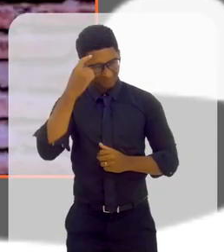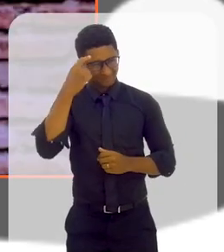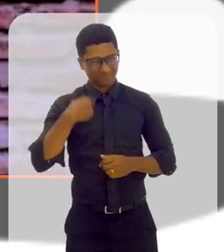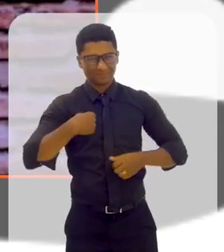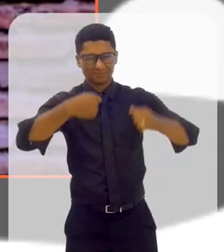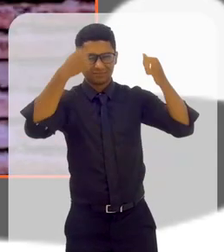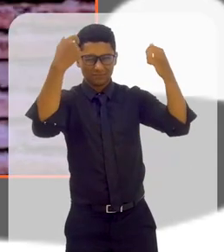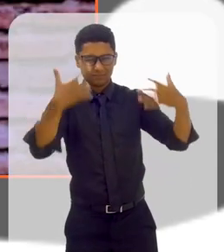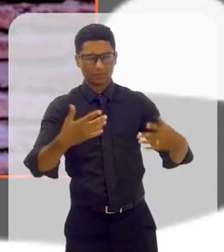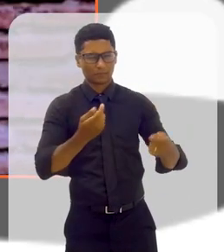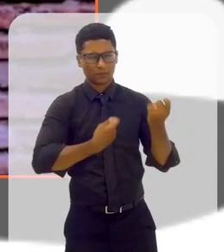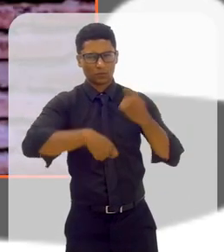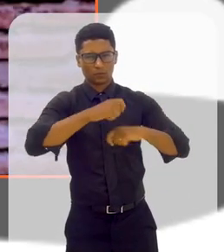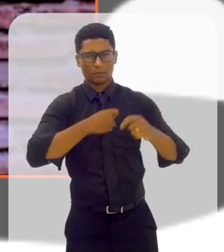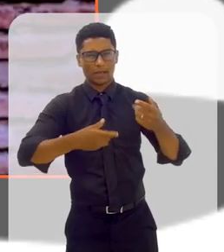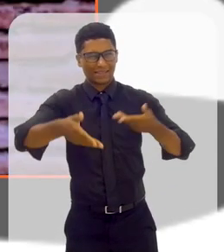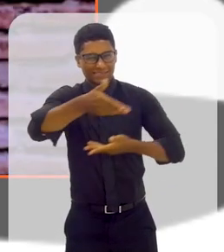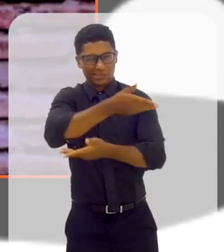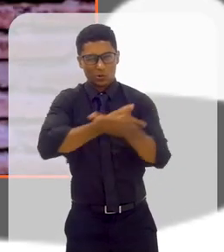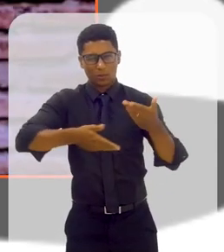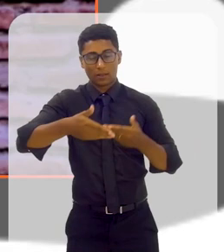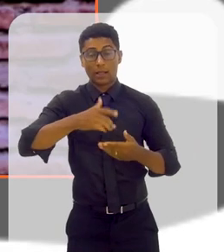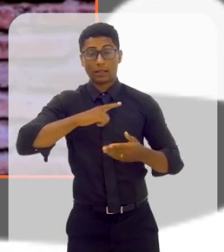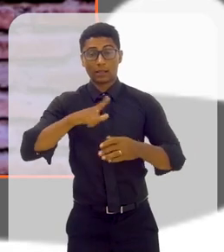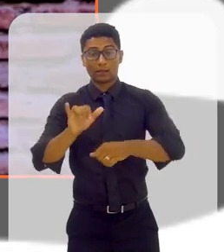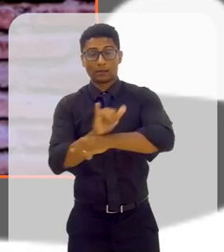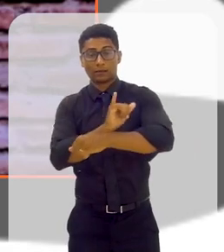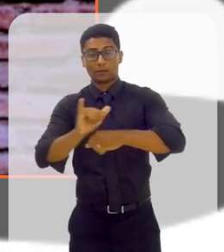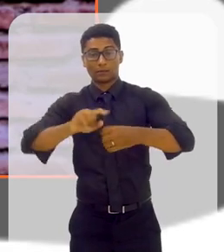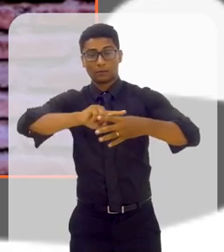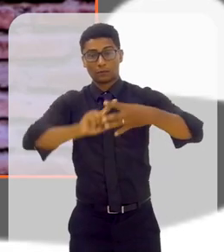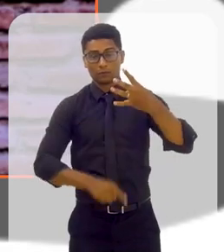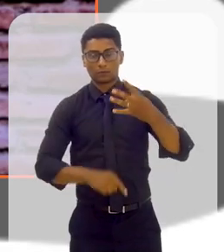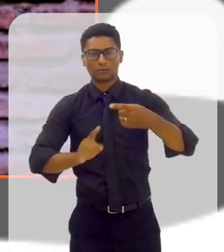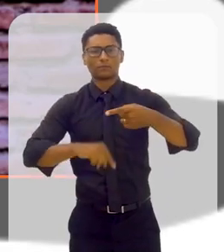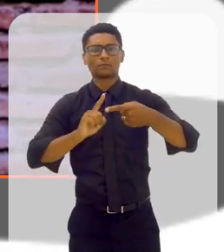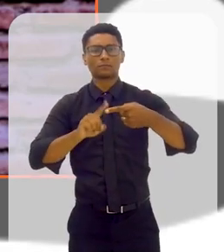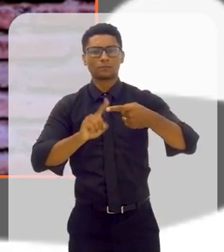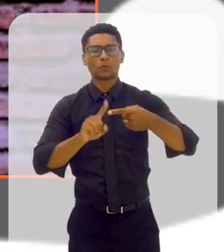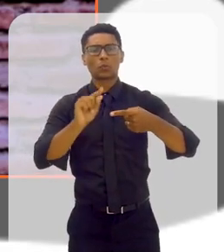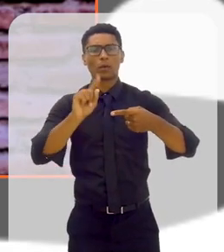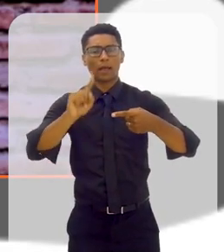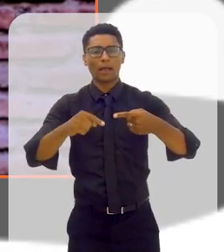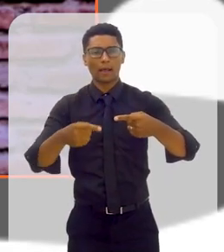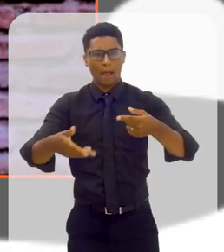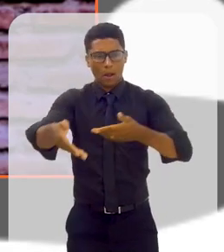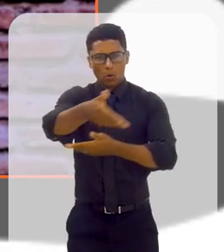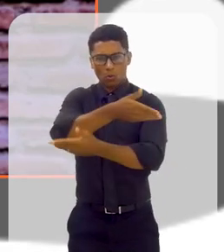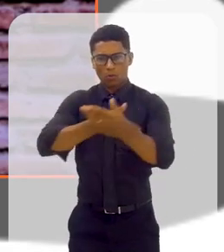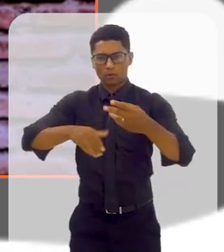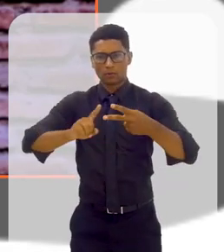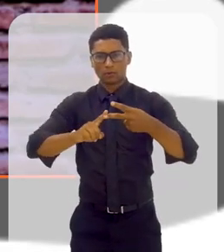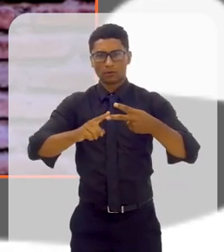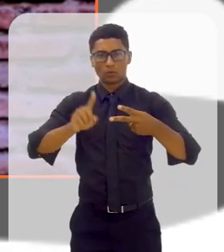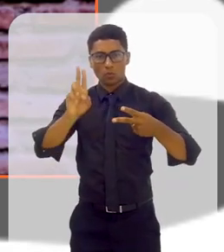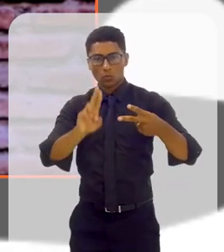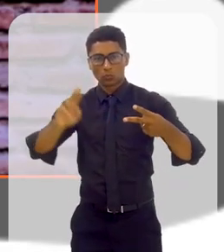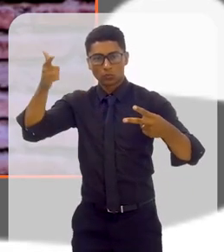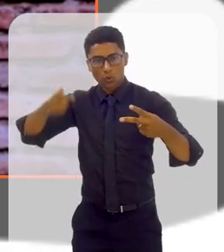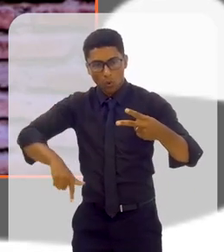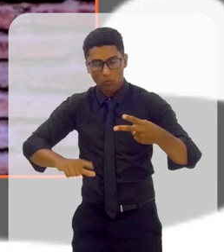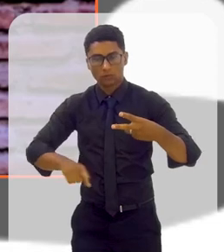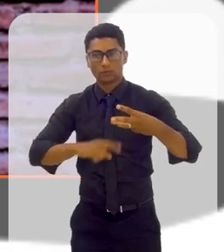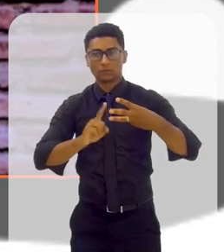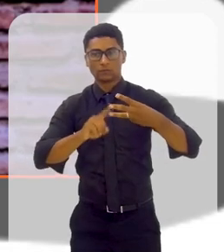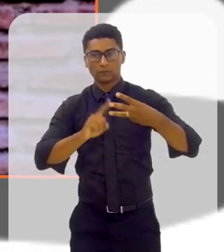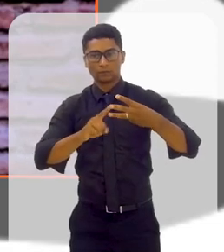economia circular, então você tem 4 estratégias principais. A primeira é o compartilhamento. A segunda é o reuso. A terceira é a remanufatura.